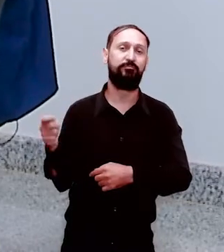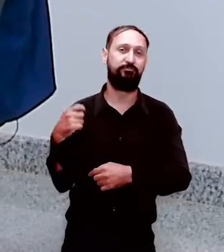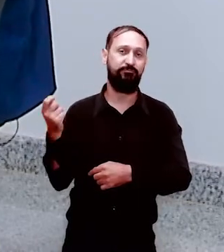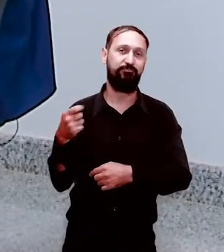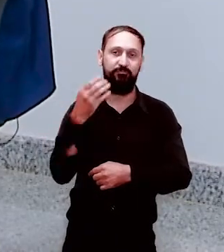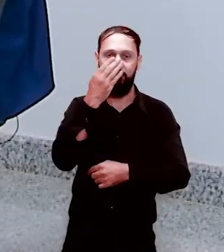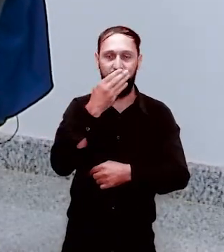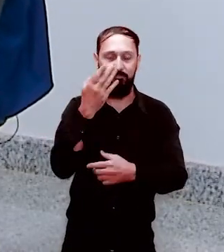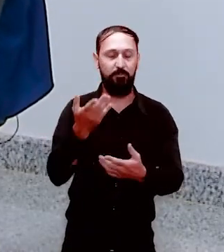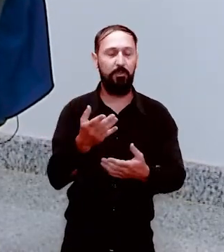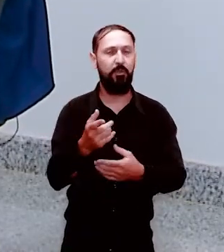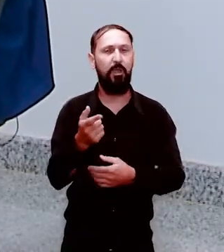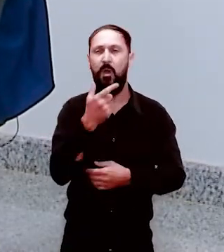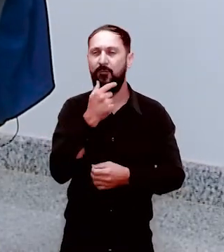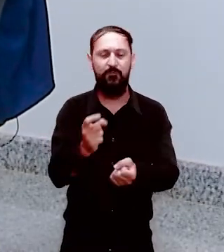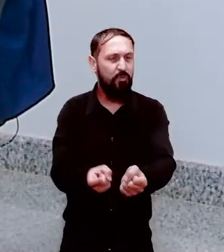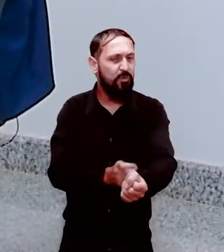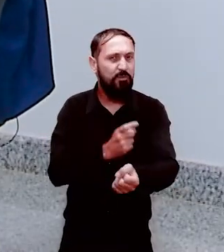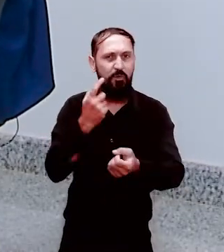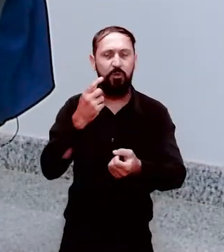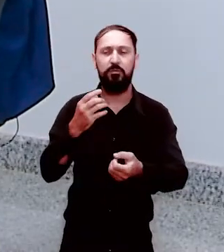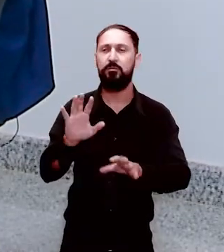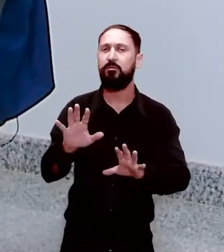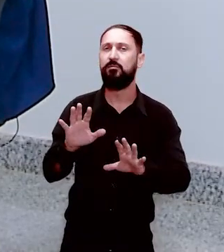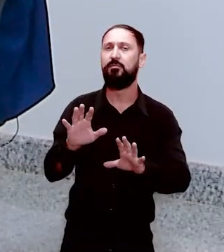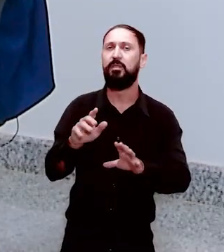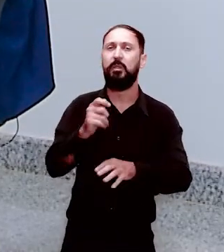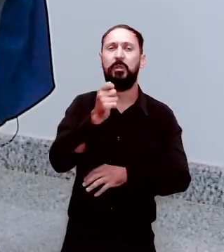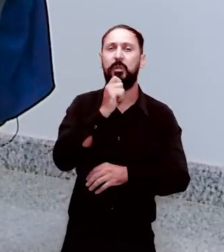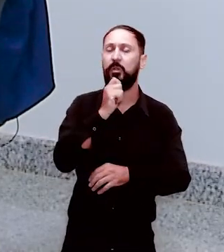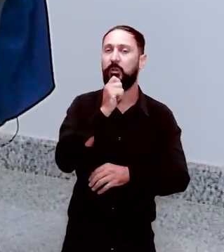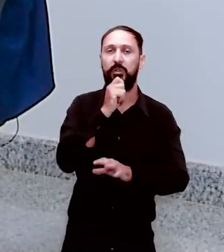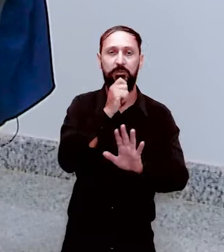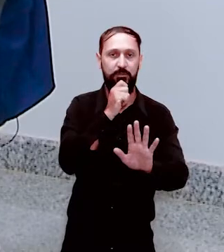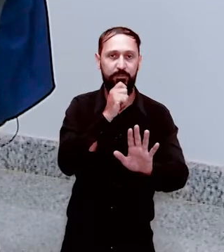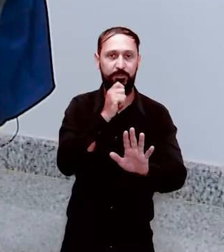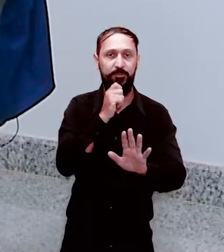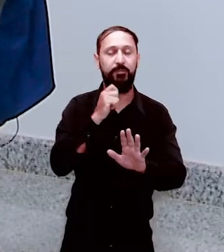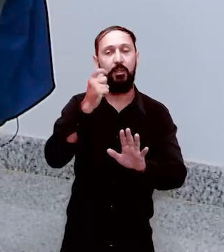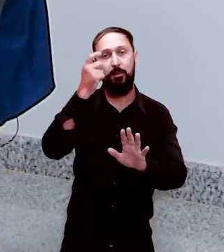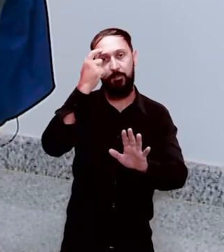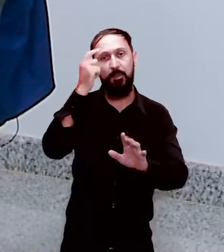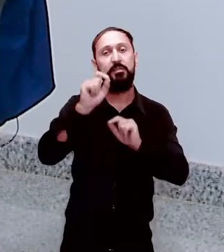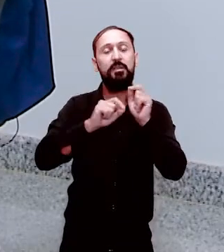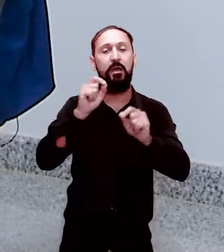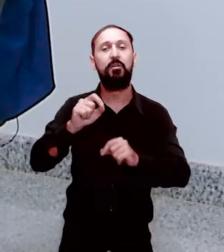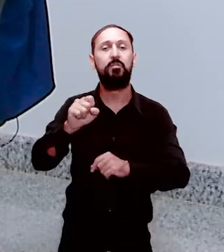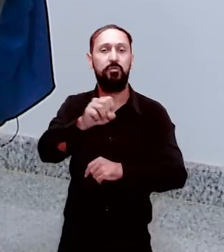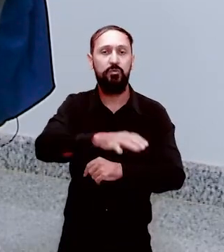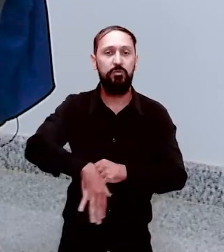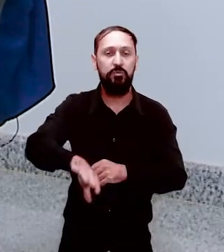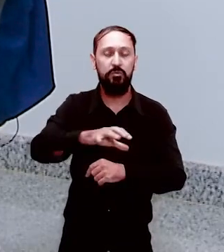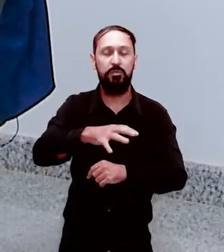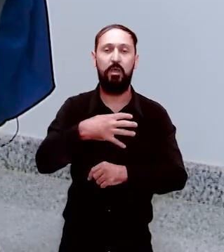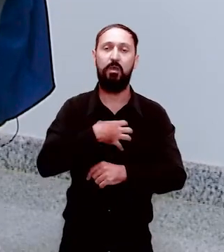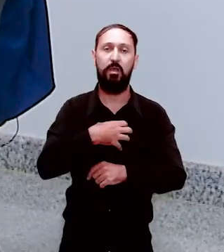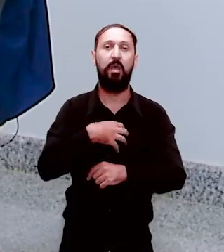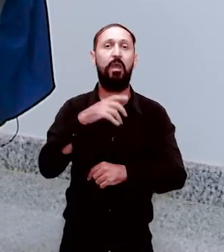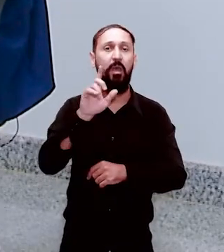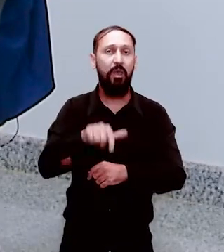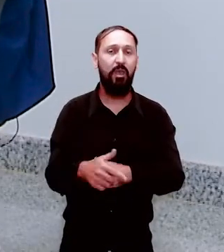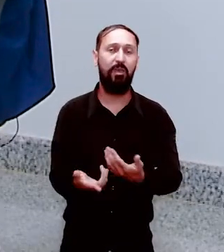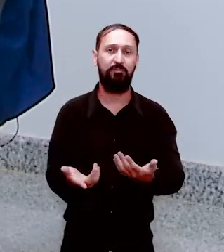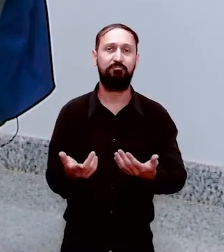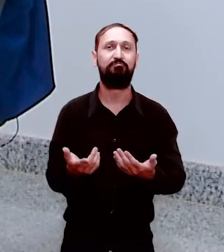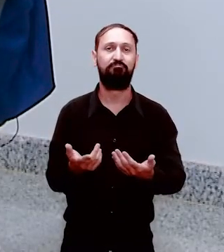uma garota de programa, né? E aí ele ficou muito nervoso, eu falei, olha, não adianta, assim, porque o imaginário social em